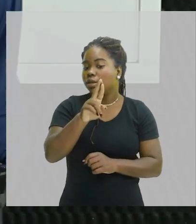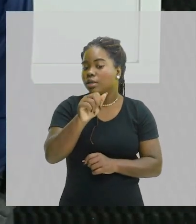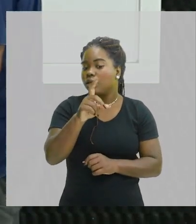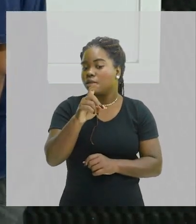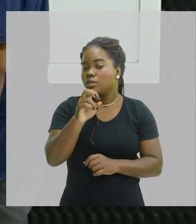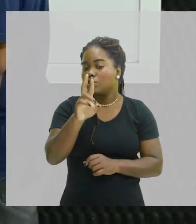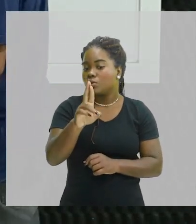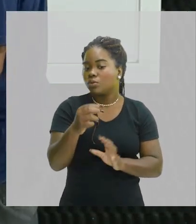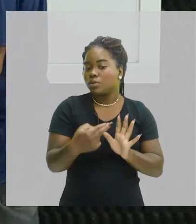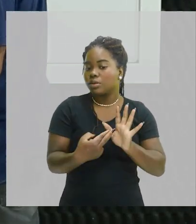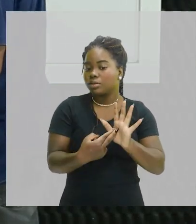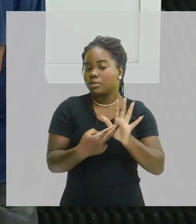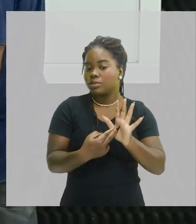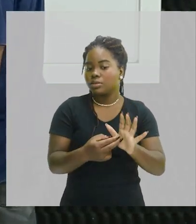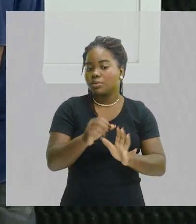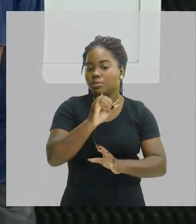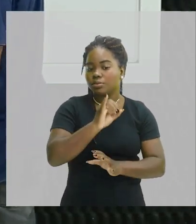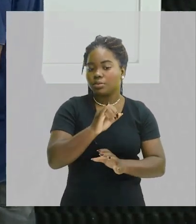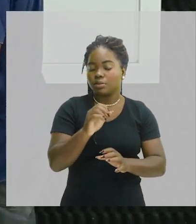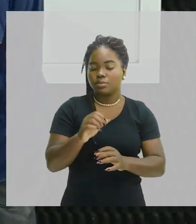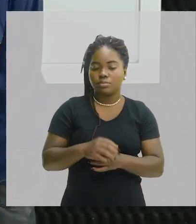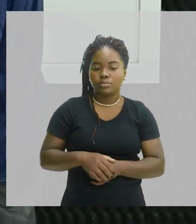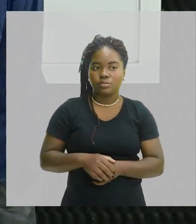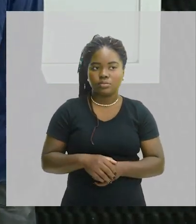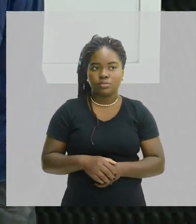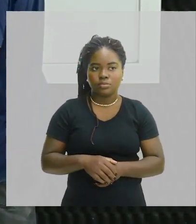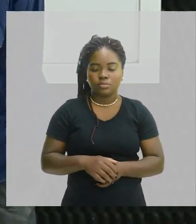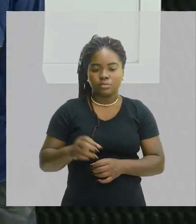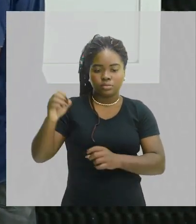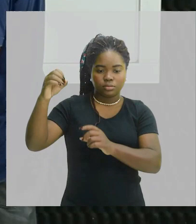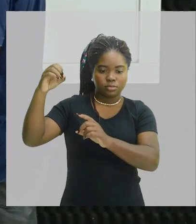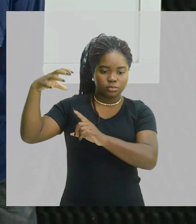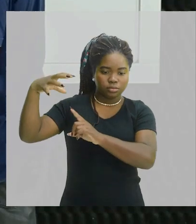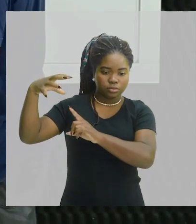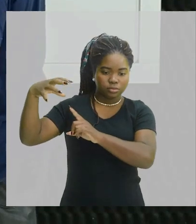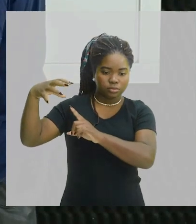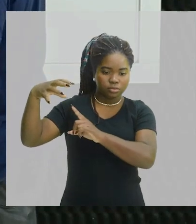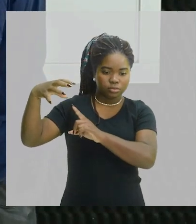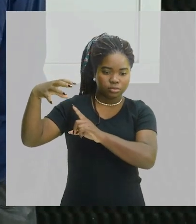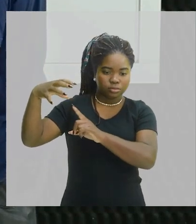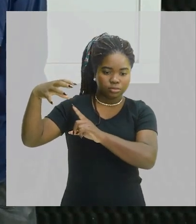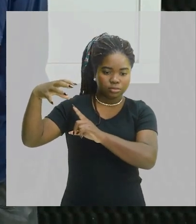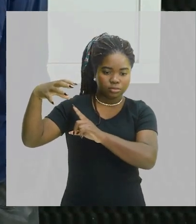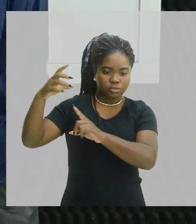que a gente representa por aquelas lâmpadazinhas, após o outro,